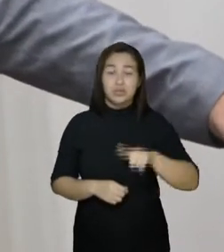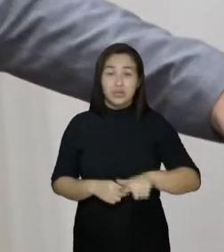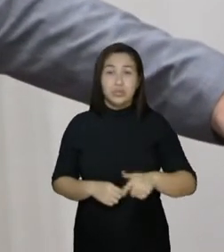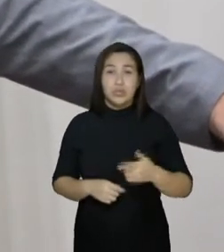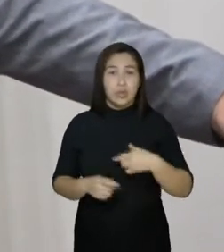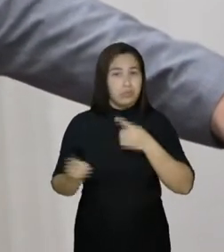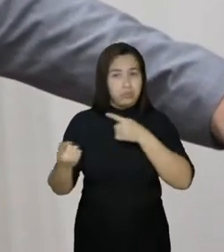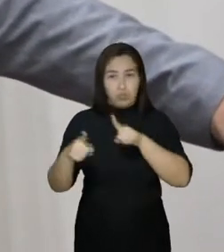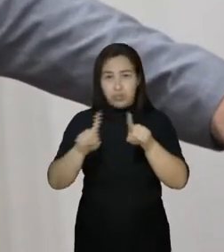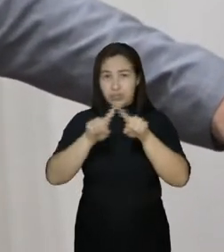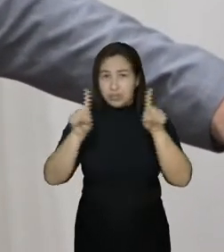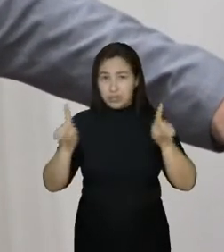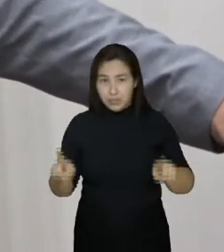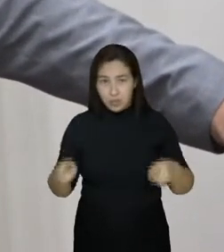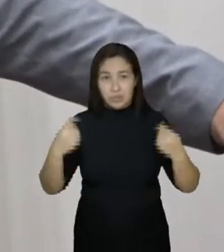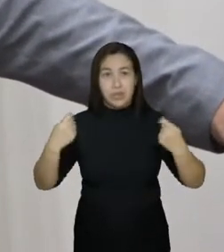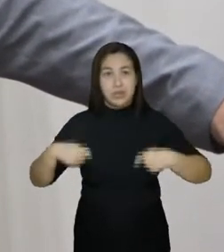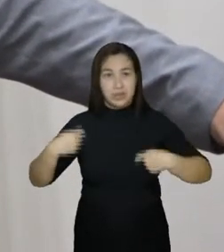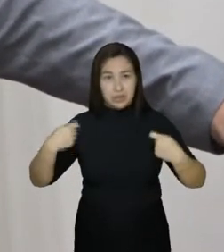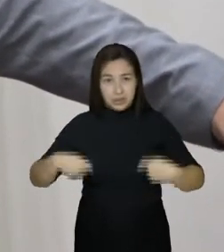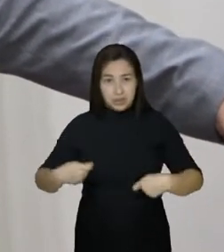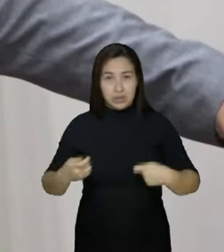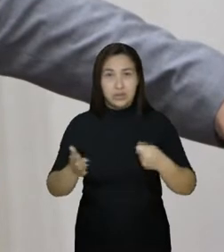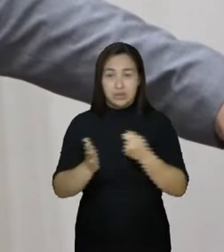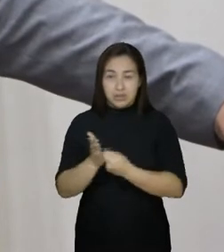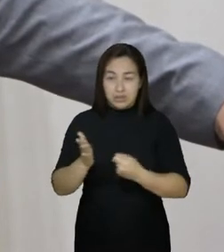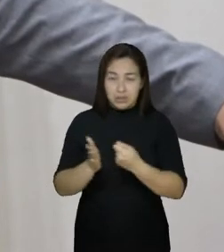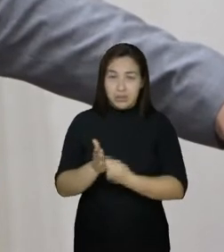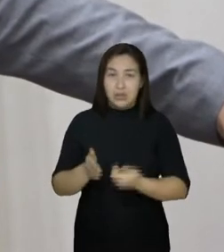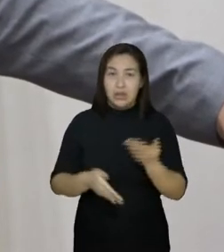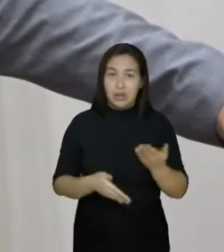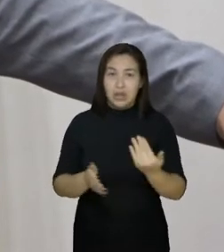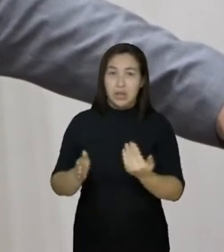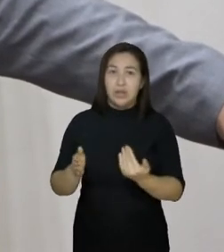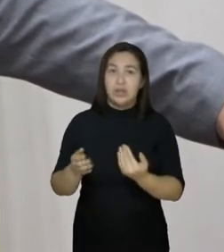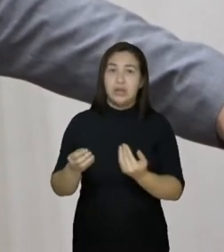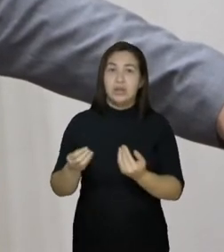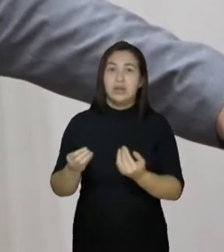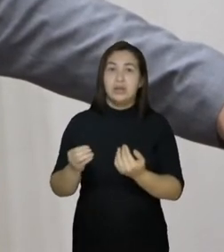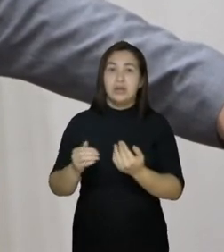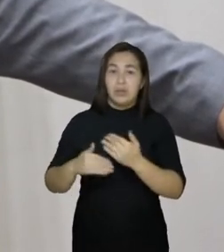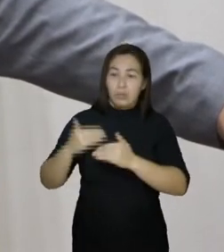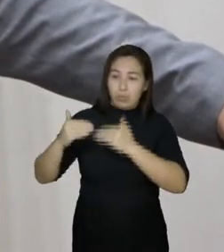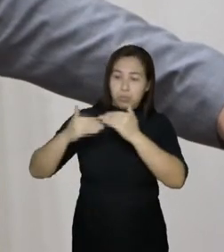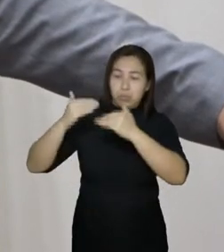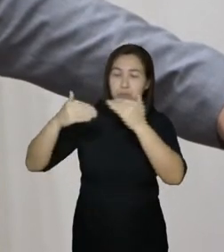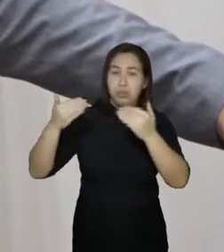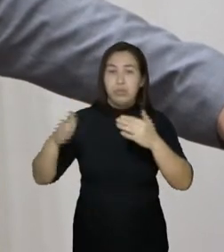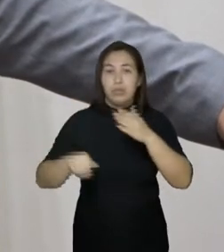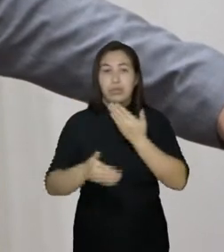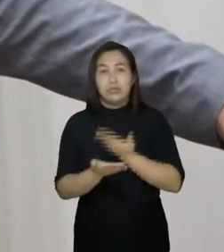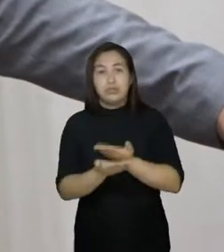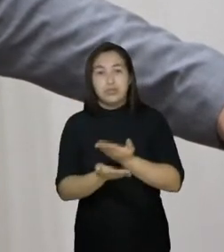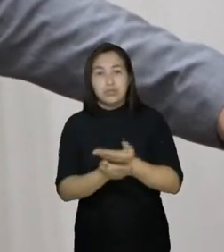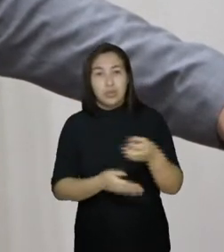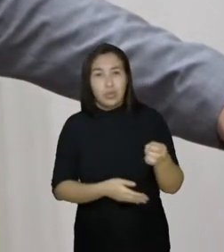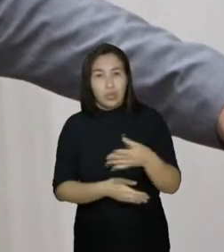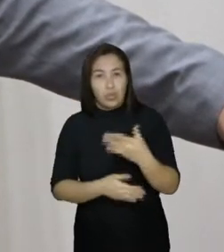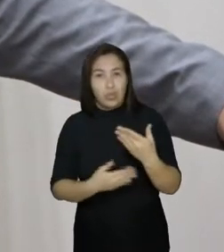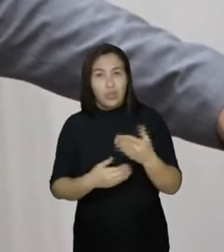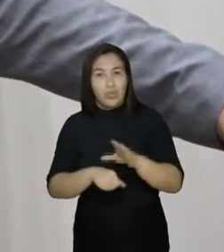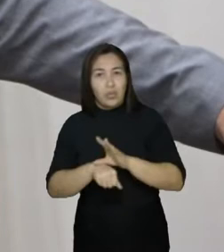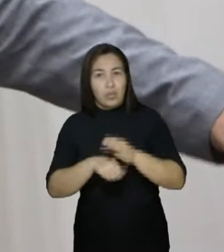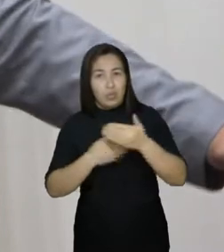contra o servidor público correr atrás, né, da sua ascensão na carreira, tem que estudar, né, fazer novos concursos, tem que